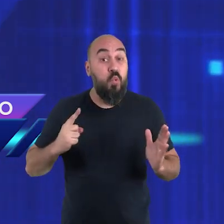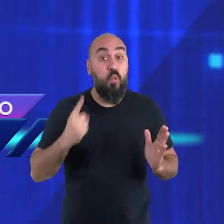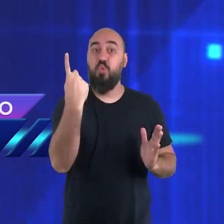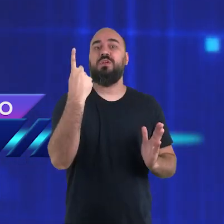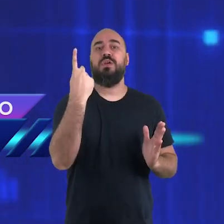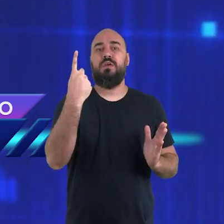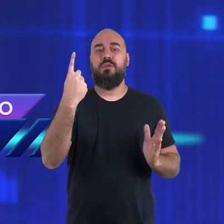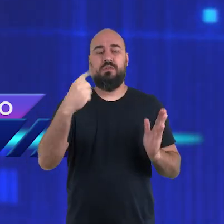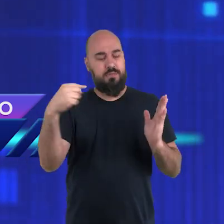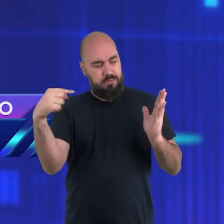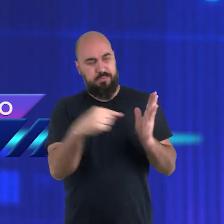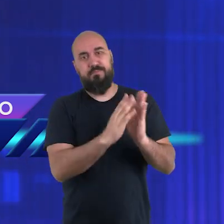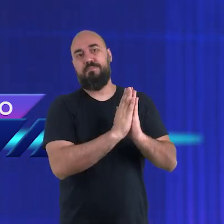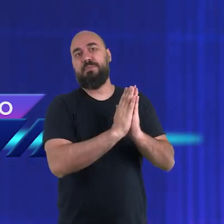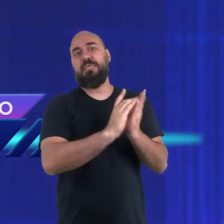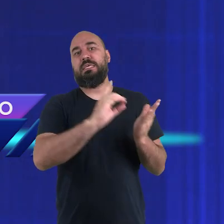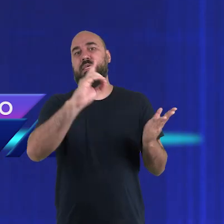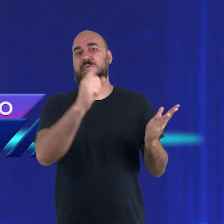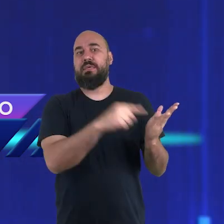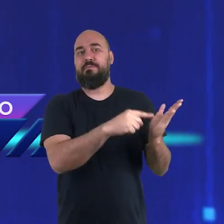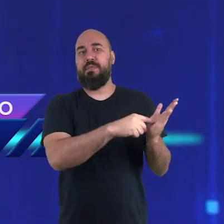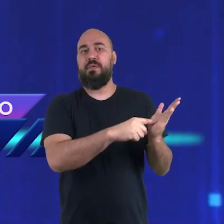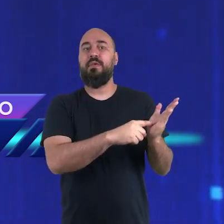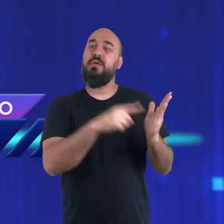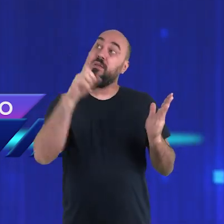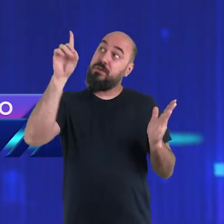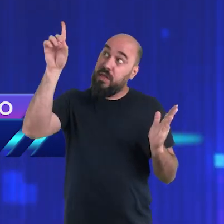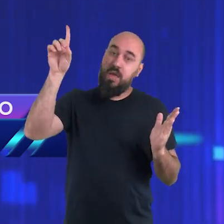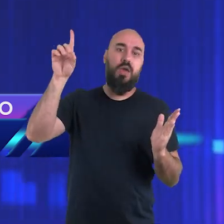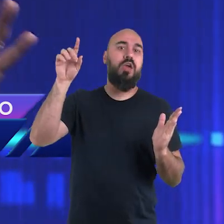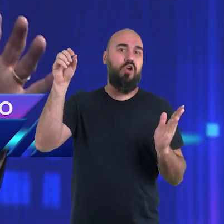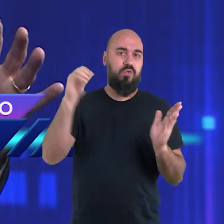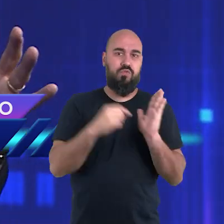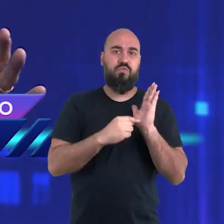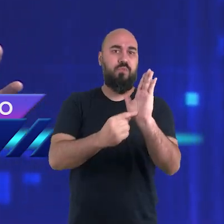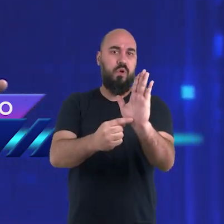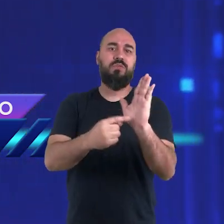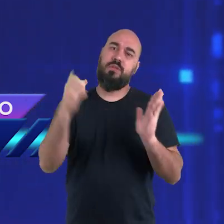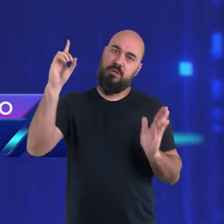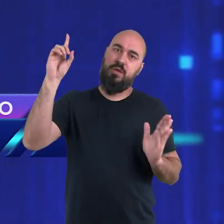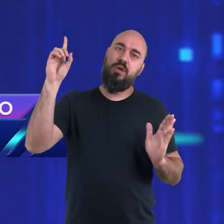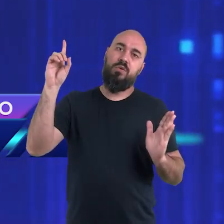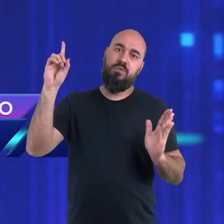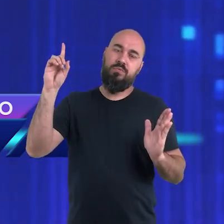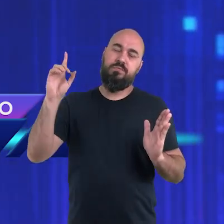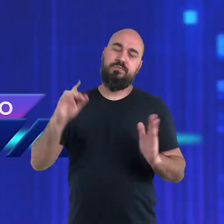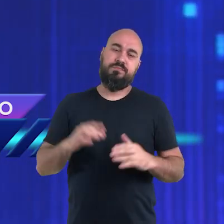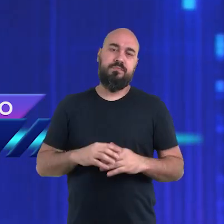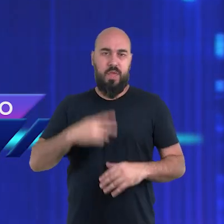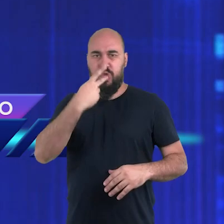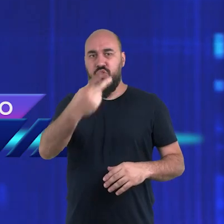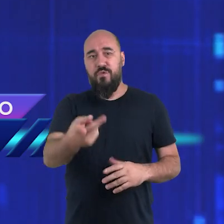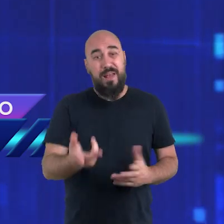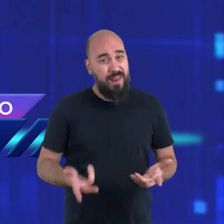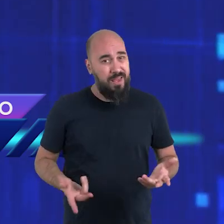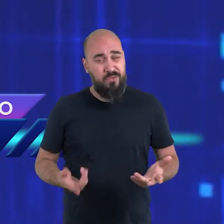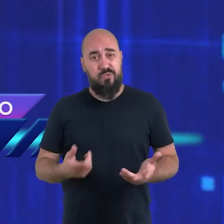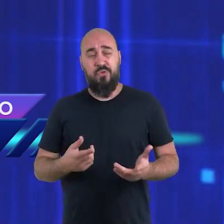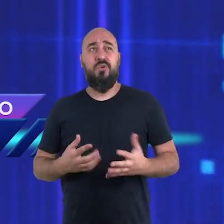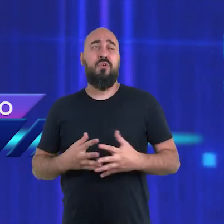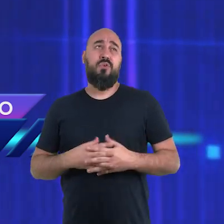absoluta, que é a palavra de Deus, que é a revelação de Deus. Eu não estou dizendo isso para justificar